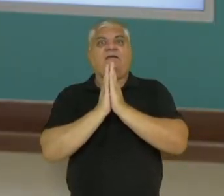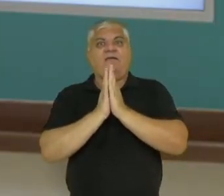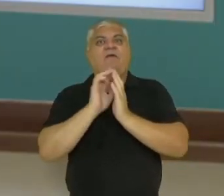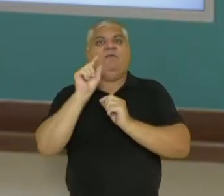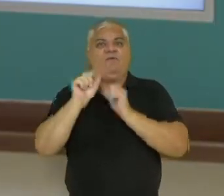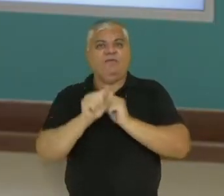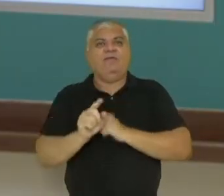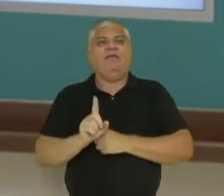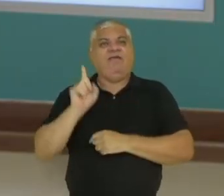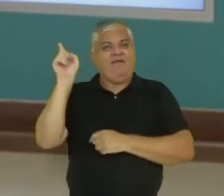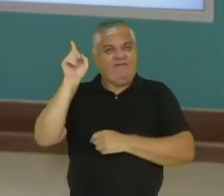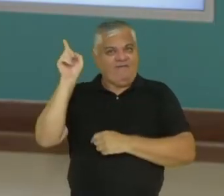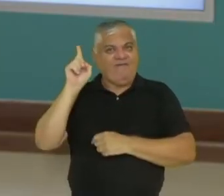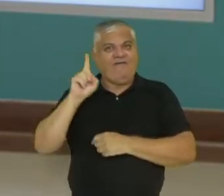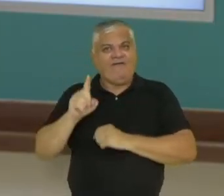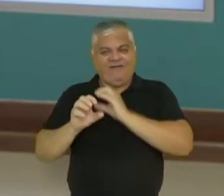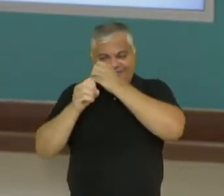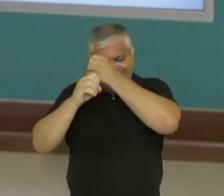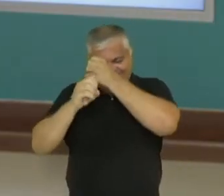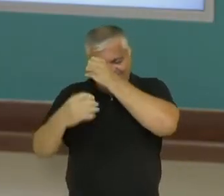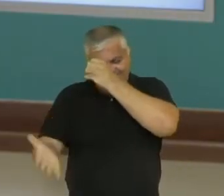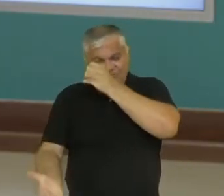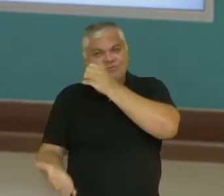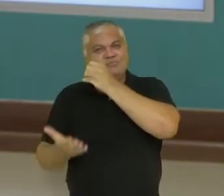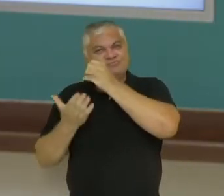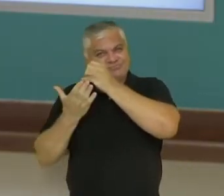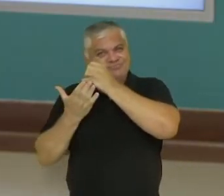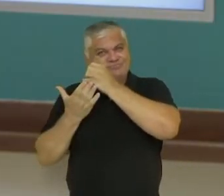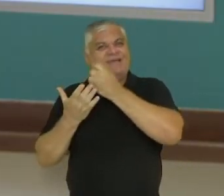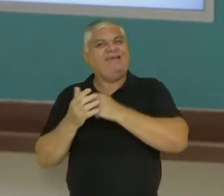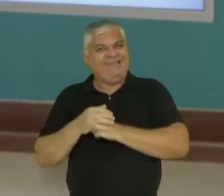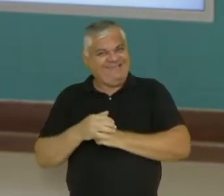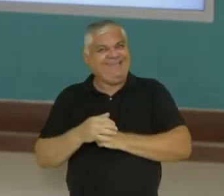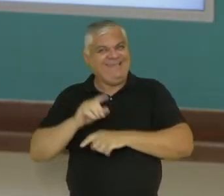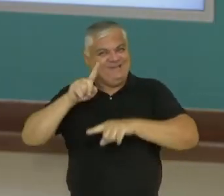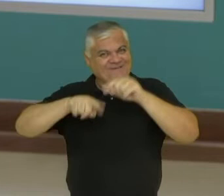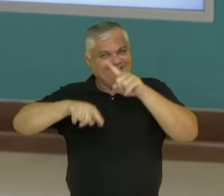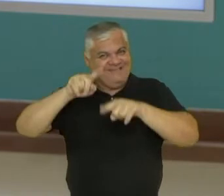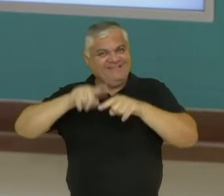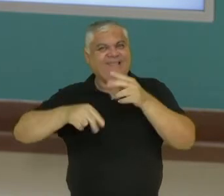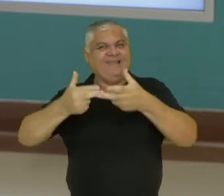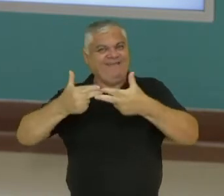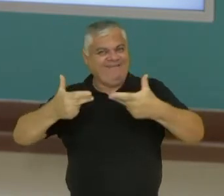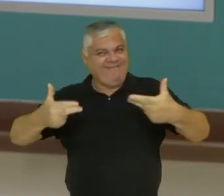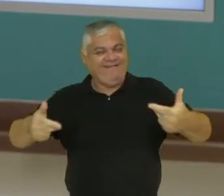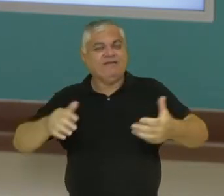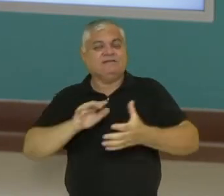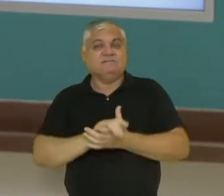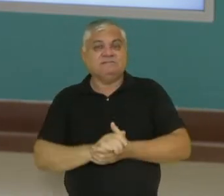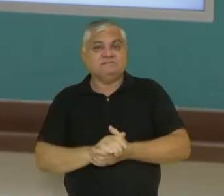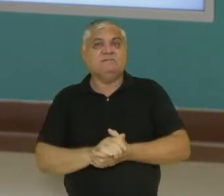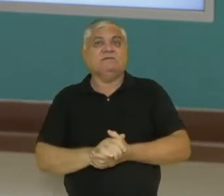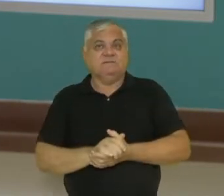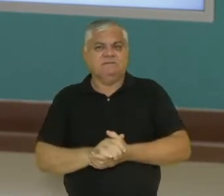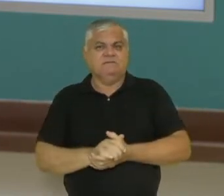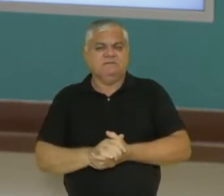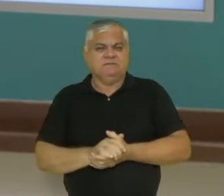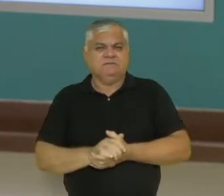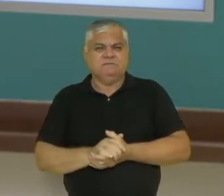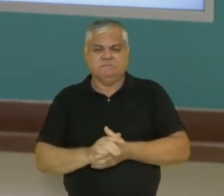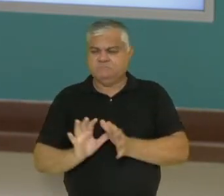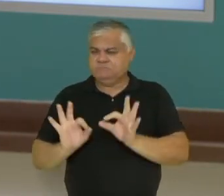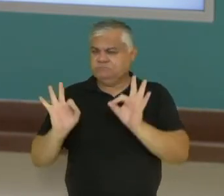este instrumento aqui, né? Claro, é um instrumento semelhante a esse, né? Bem mais